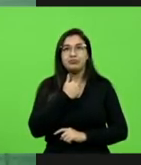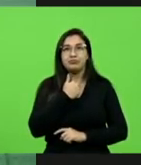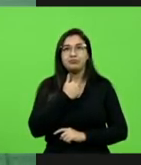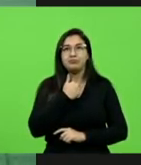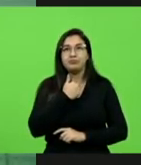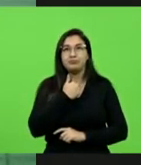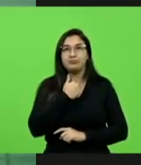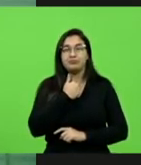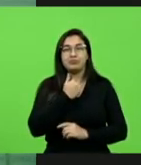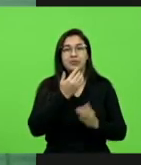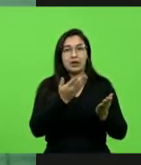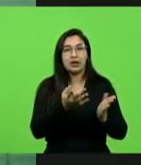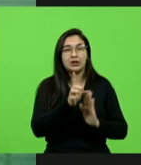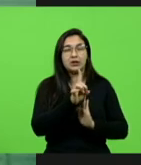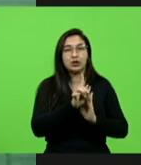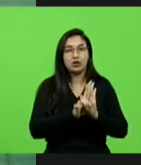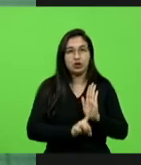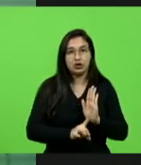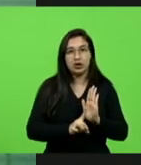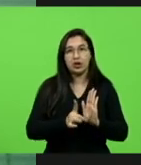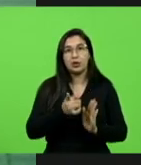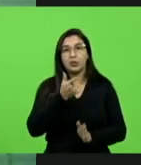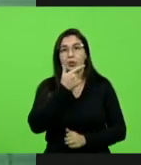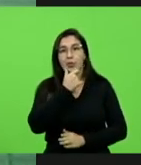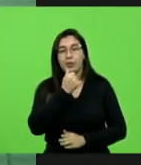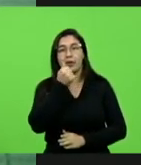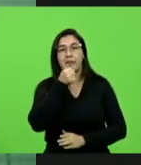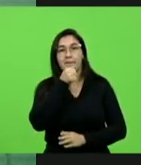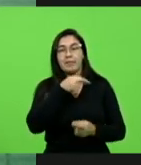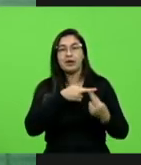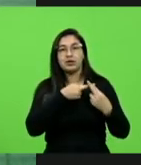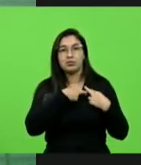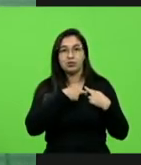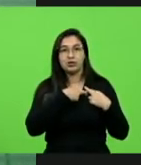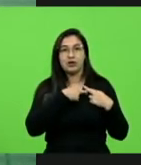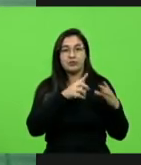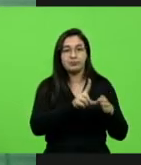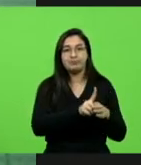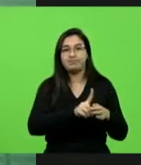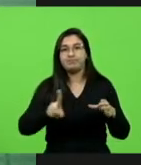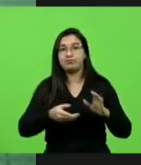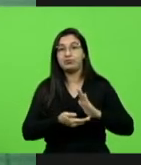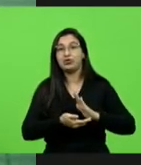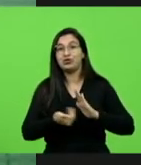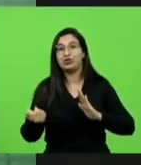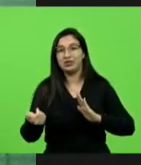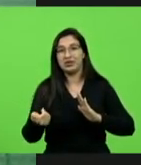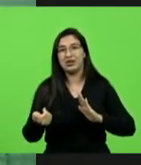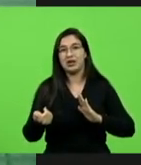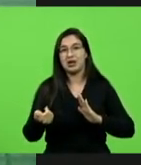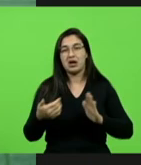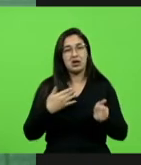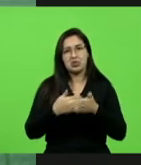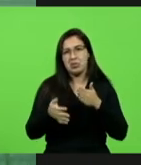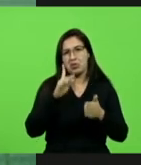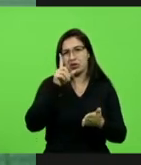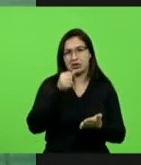no direito dos pais excluir, seja qual for o seu motivo,